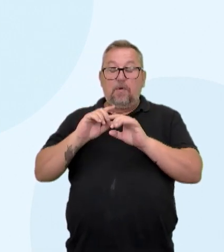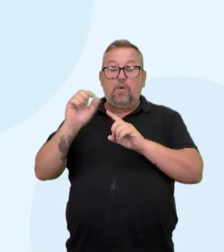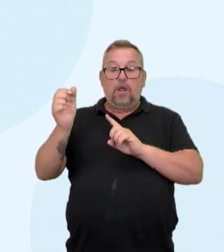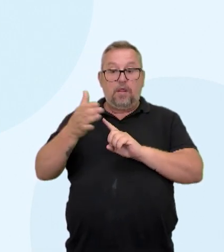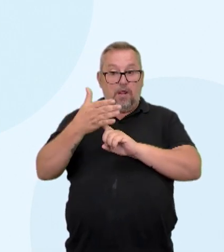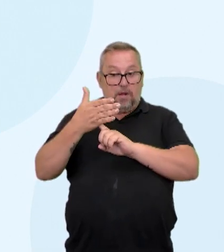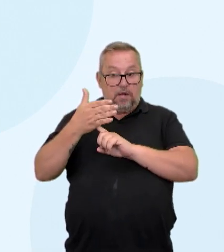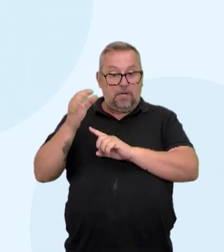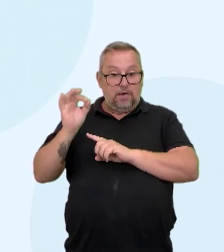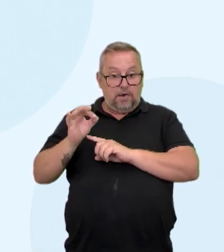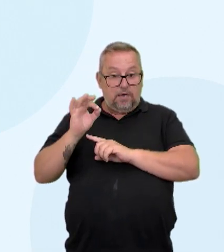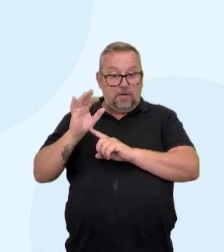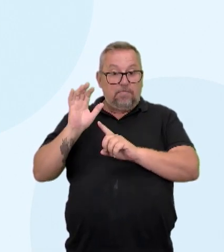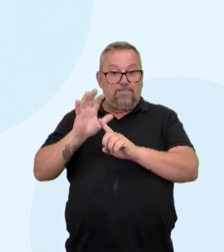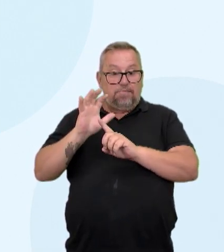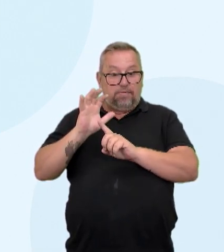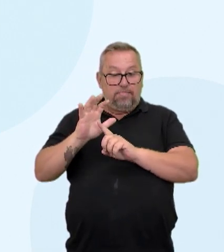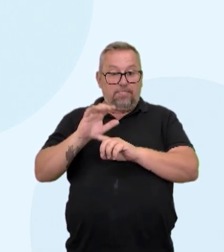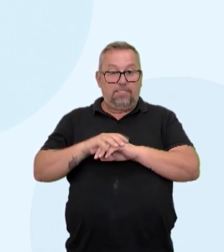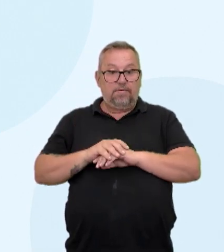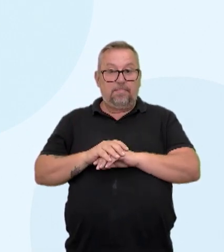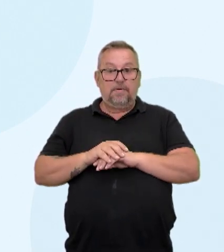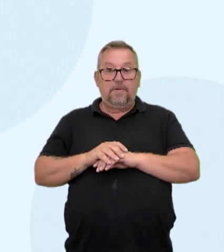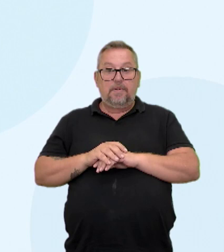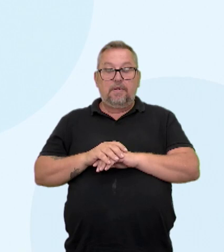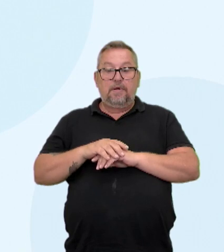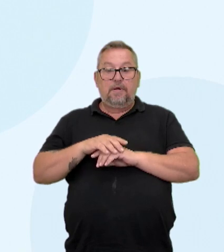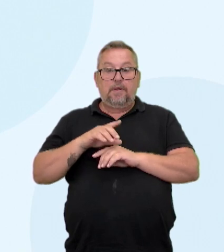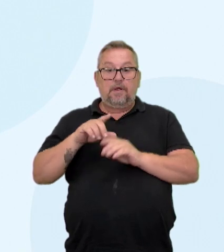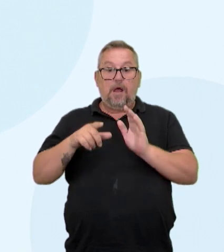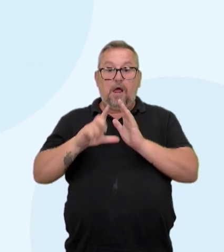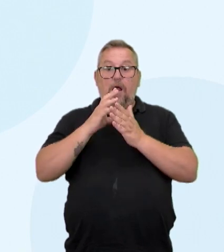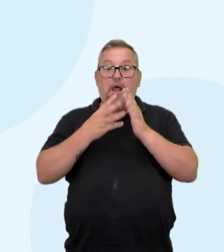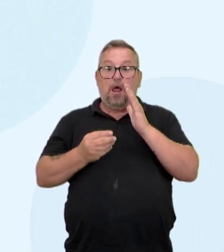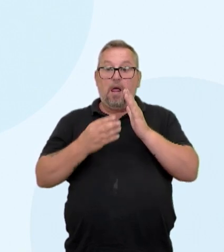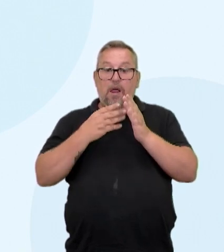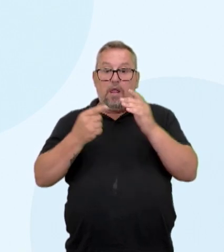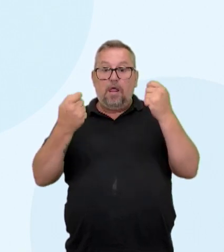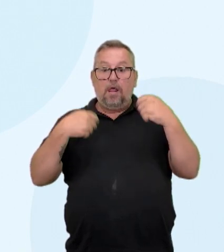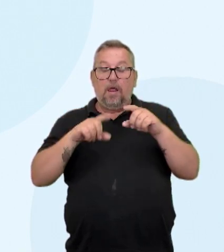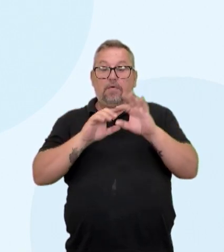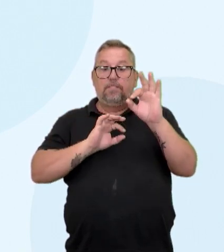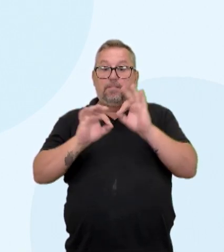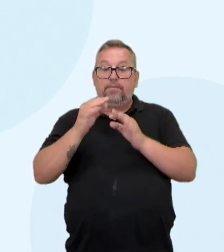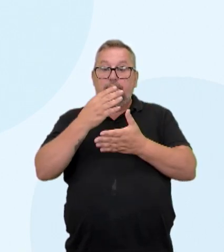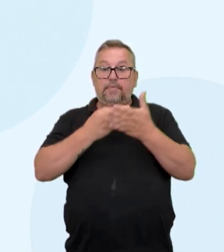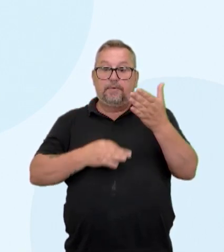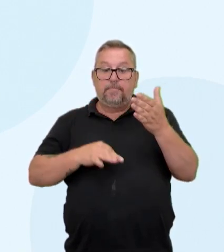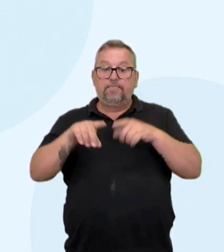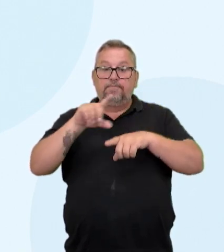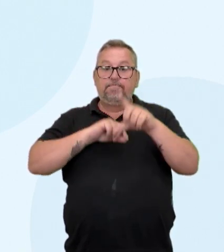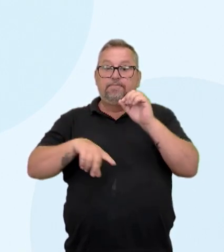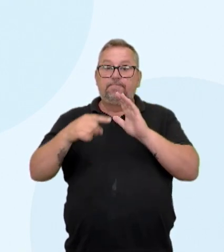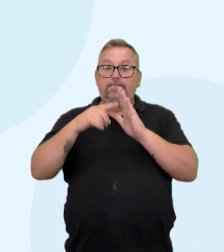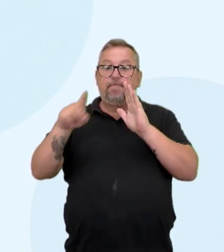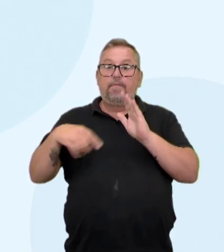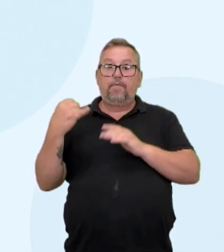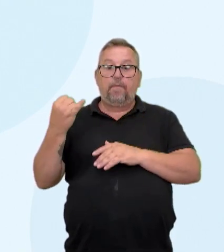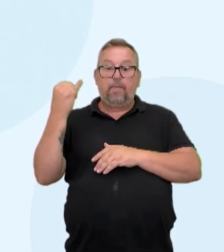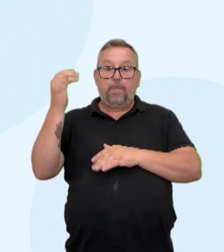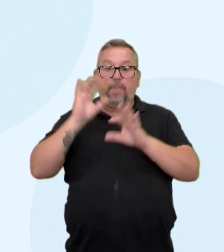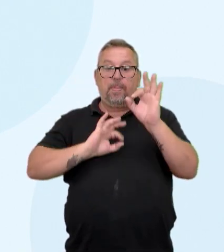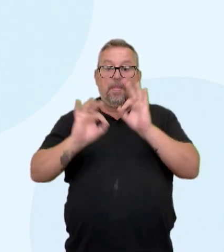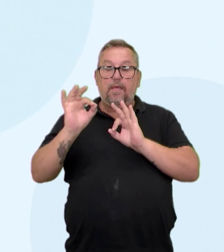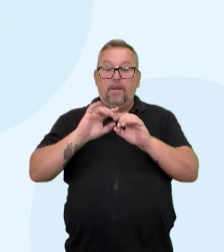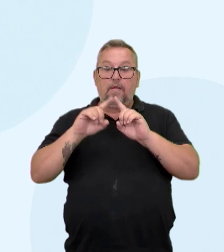tecnologia interfere, né, no jornalismo hoje. Antes de gravar o áudio, é preciso elaborar o texto base, selecionando os pontos mais